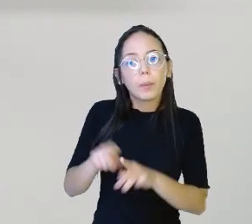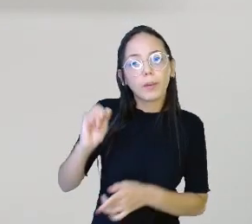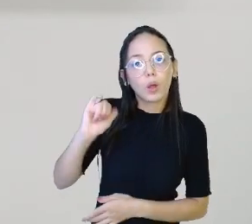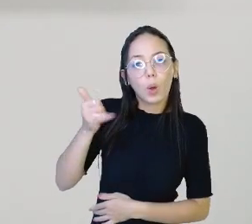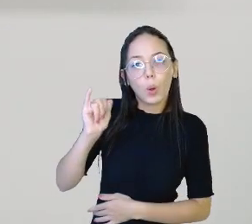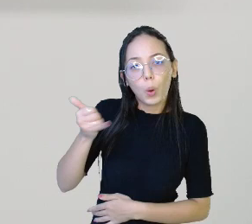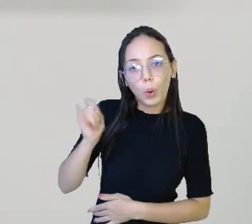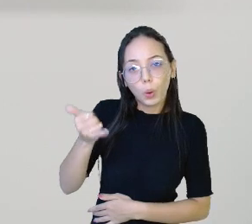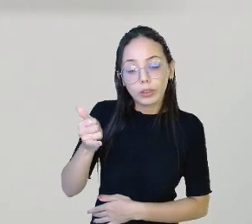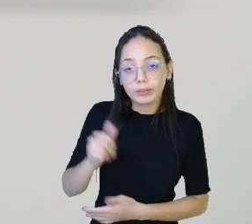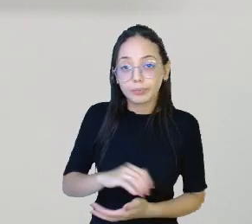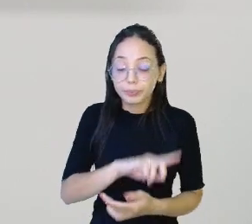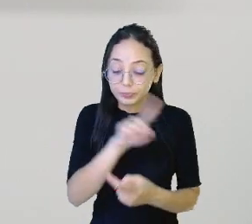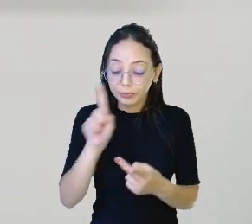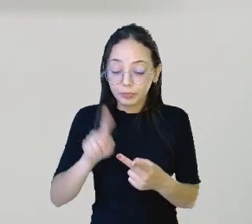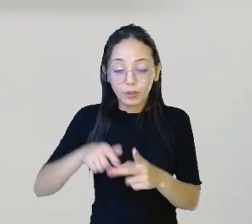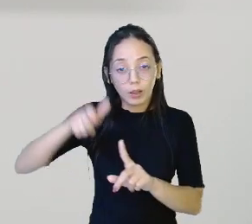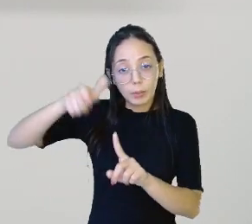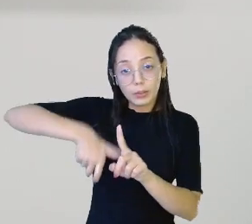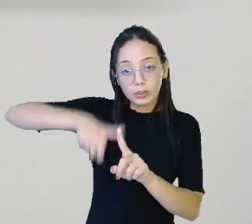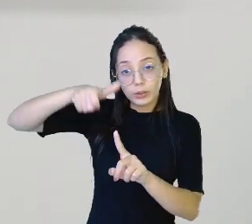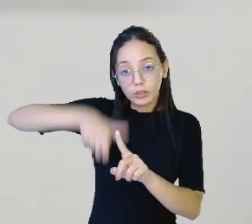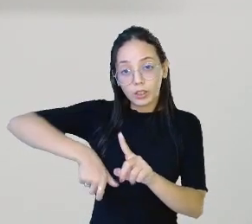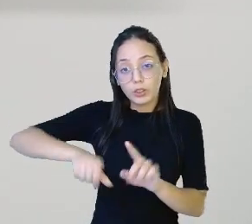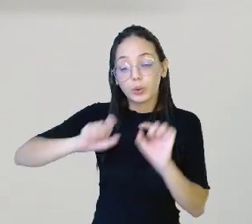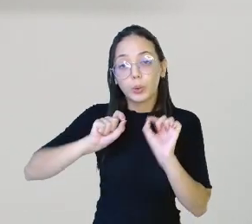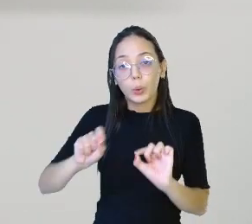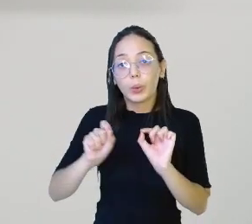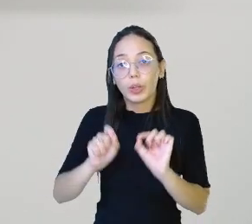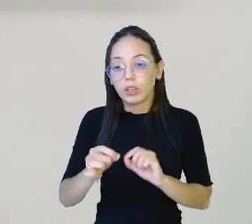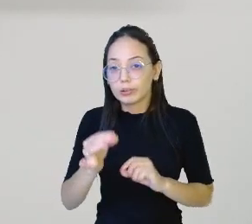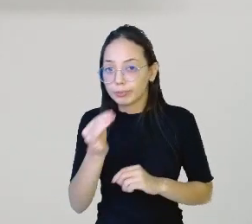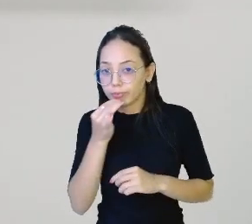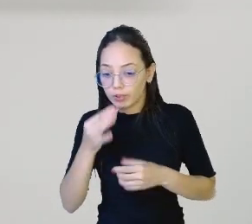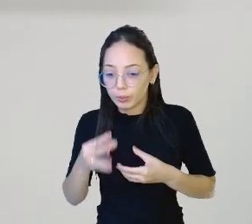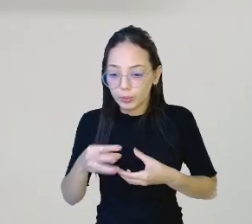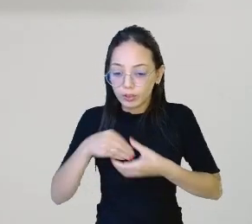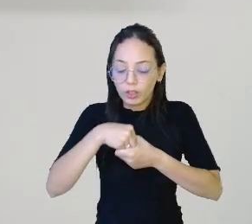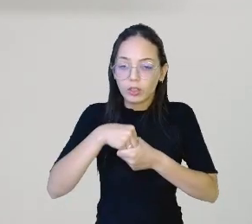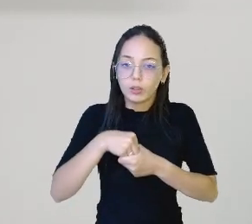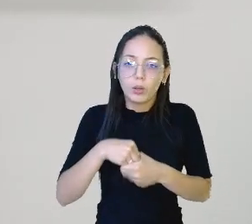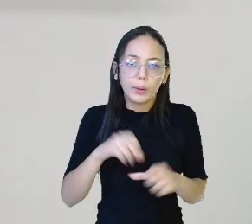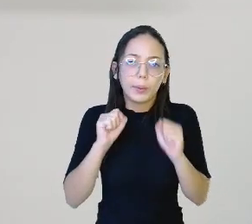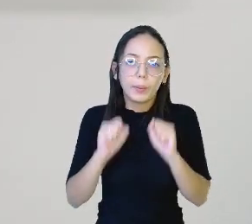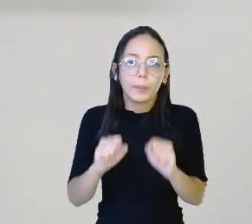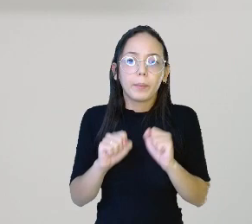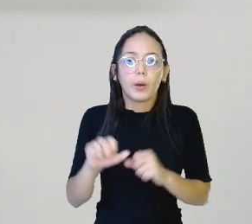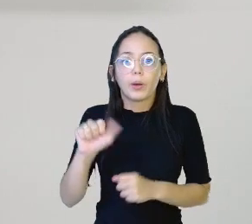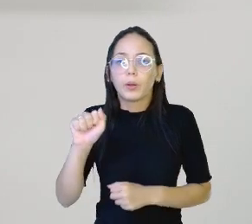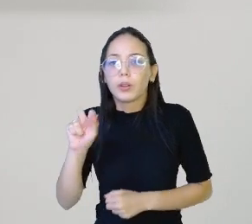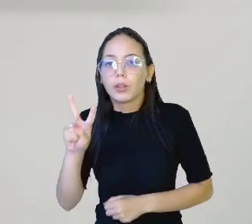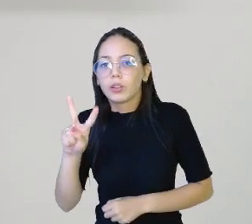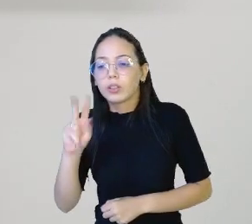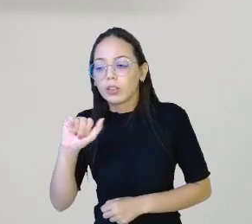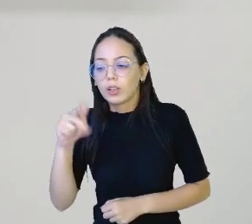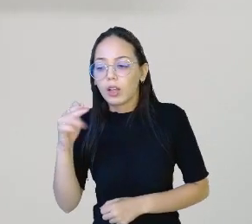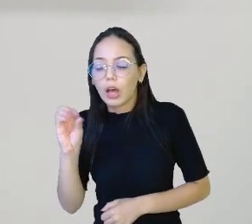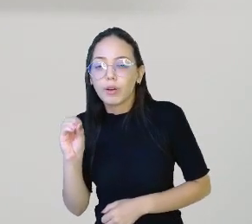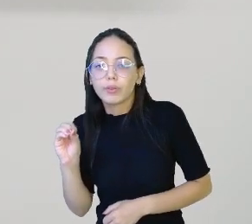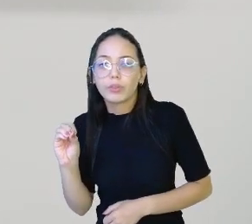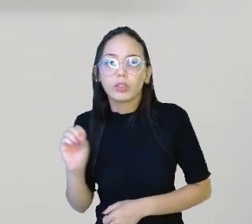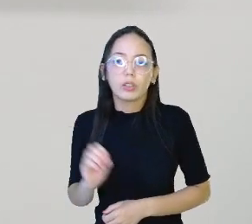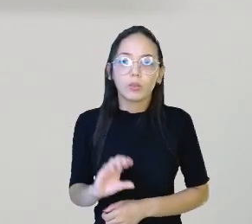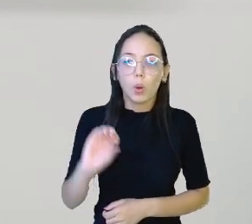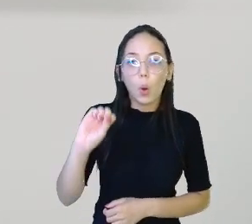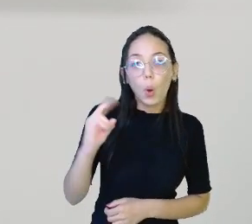conta. O narrador personagem é aquele que faz parte, por exemplo, poderia ser Alvinho contando a história, ou Dona